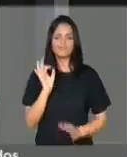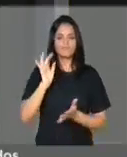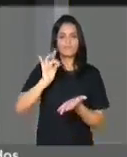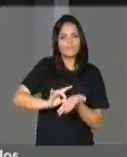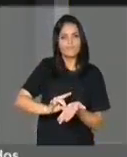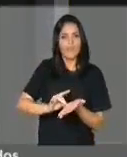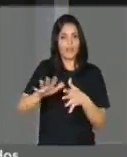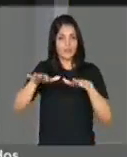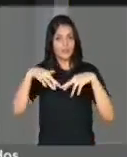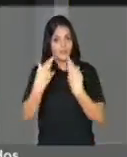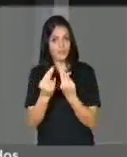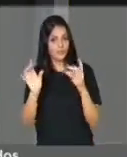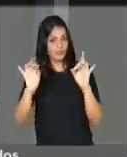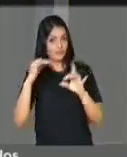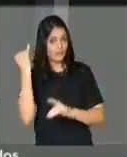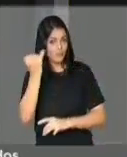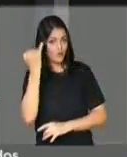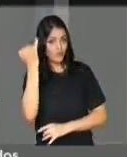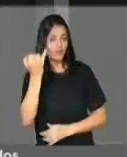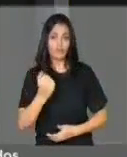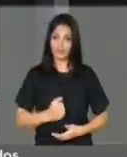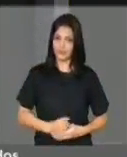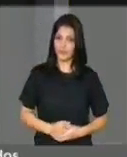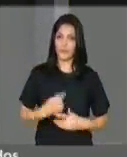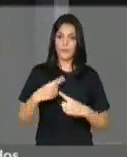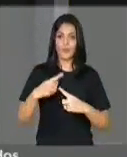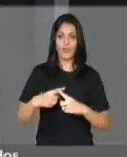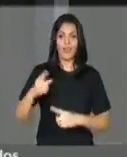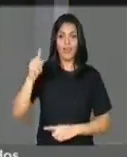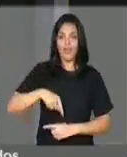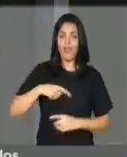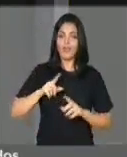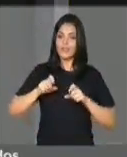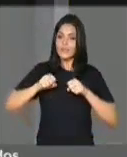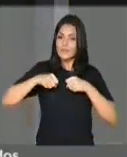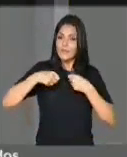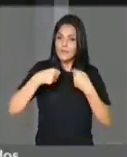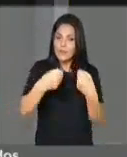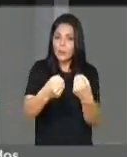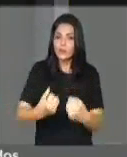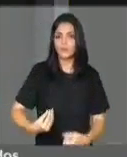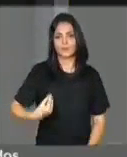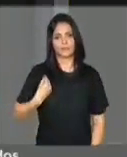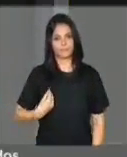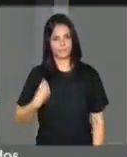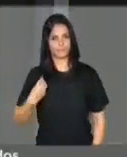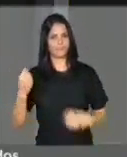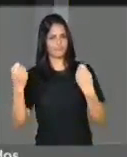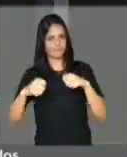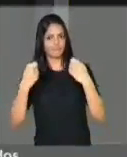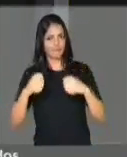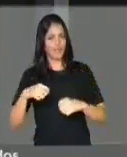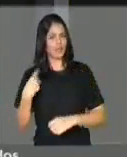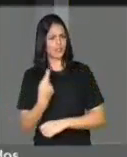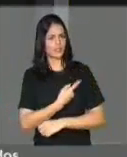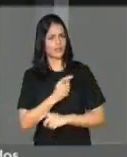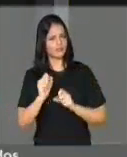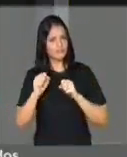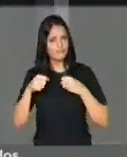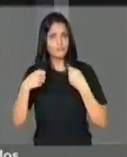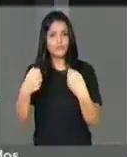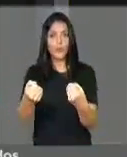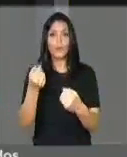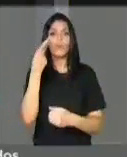solene, que faz parte do esforço que deve ser feito por todos nós